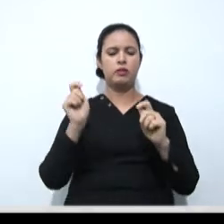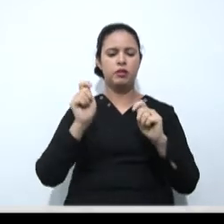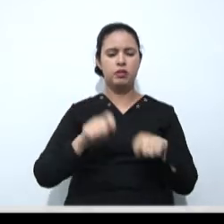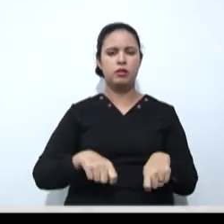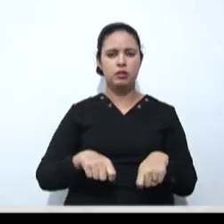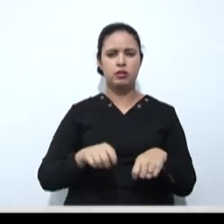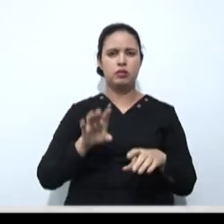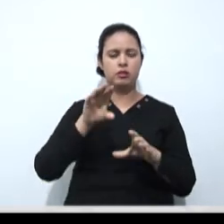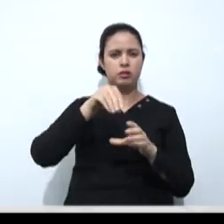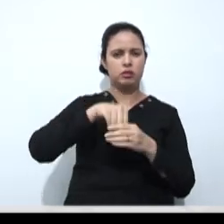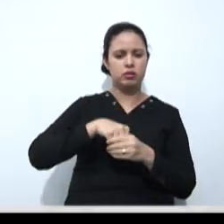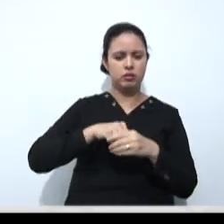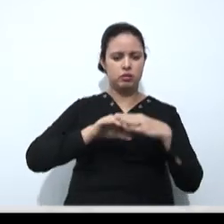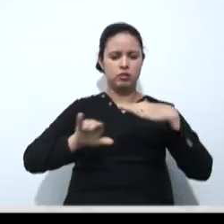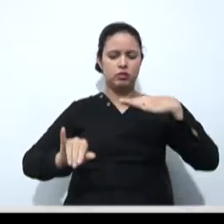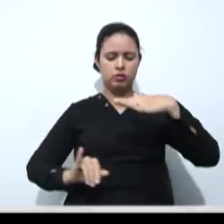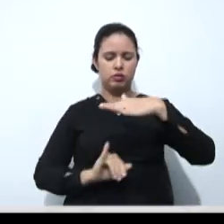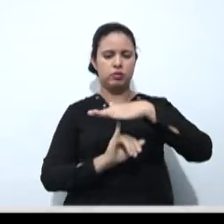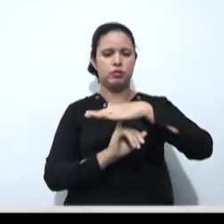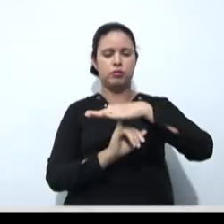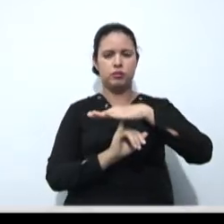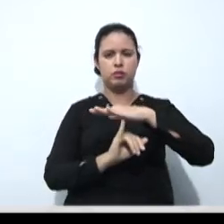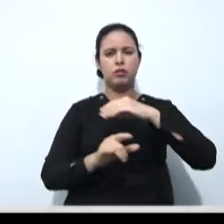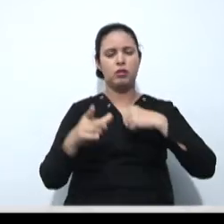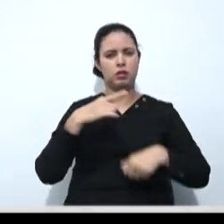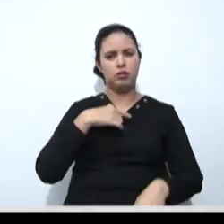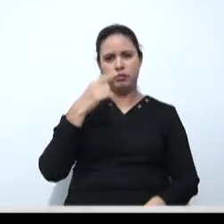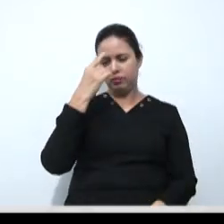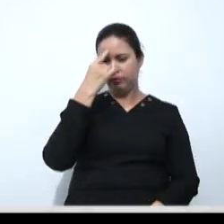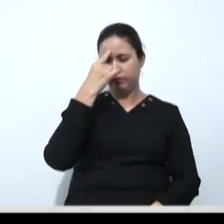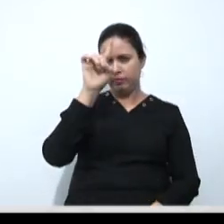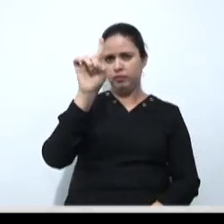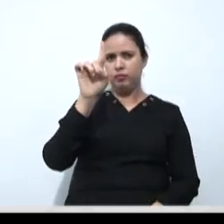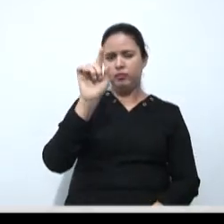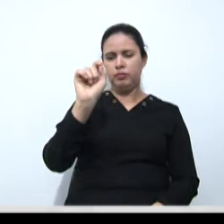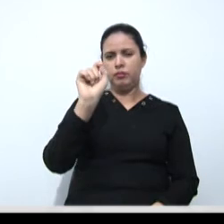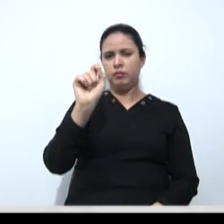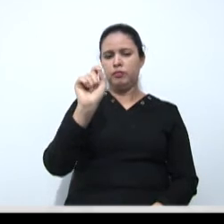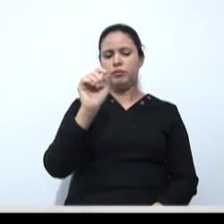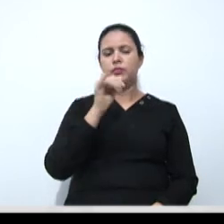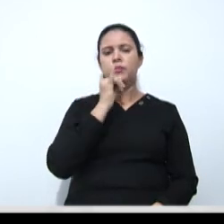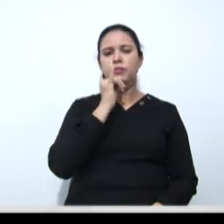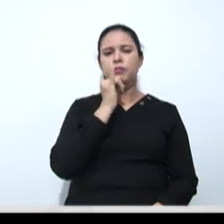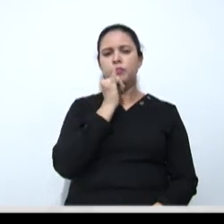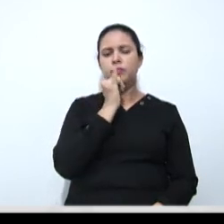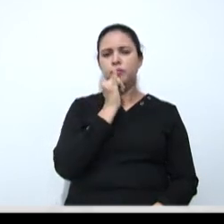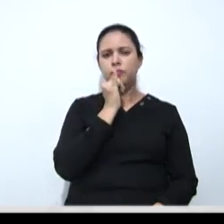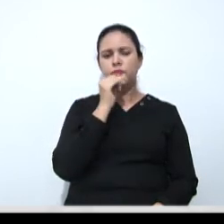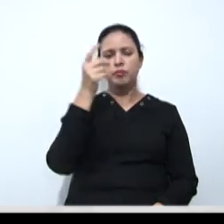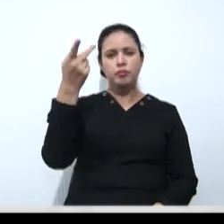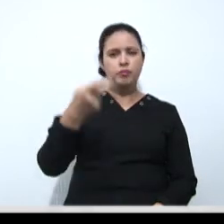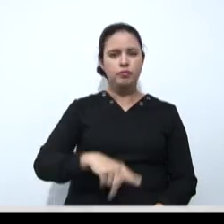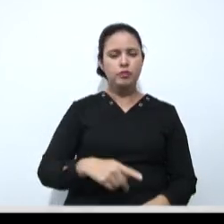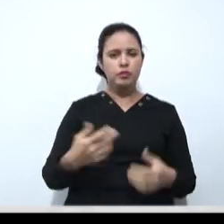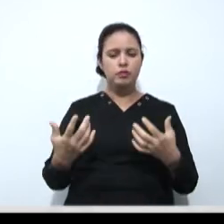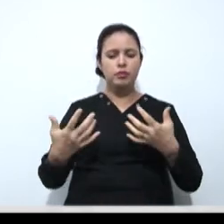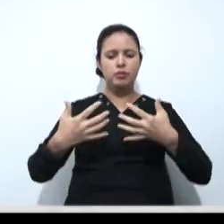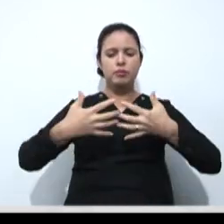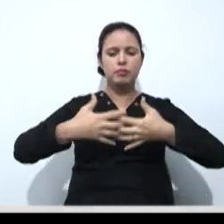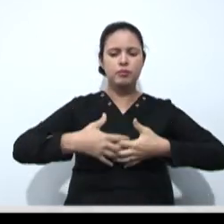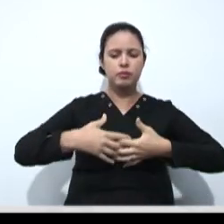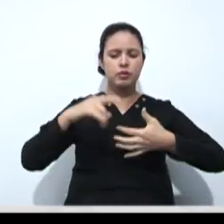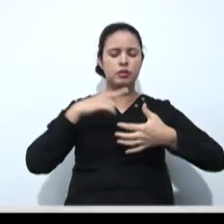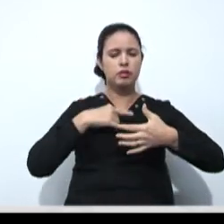funcionar dentro dos institutos, como a gente deu a ideia aqui, ou deu o exemplo aqui, como o Instituto Federal, ele tem